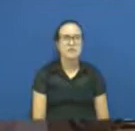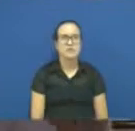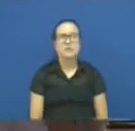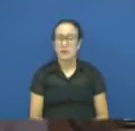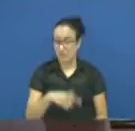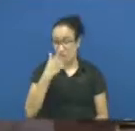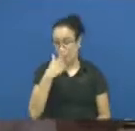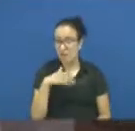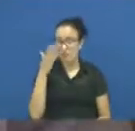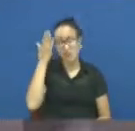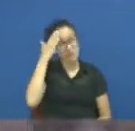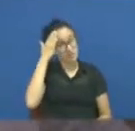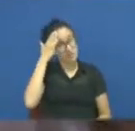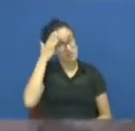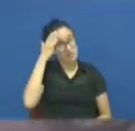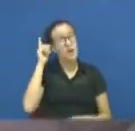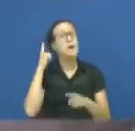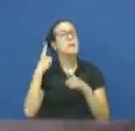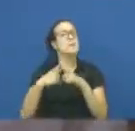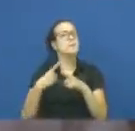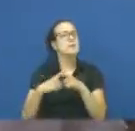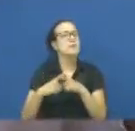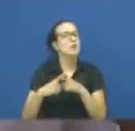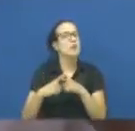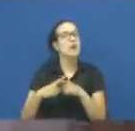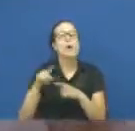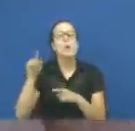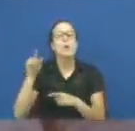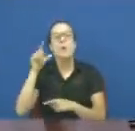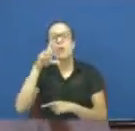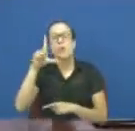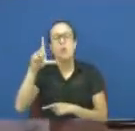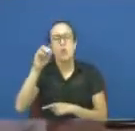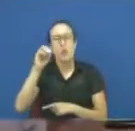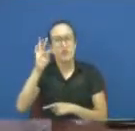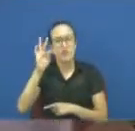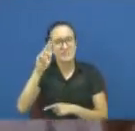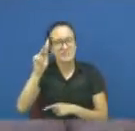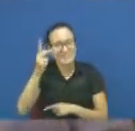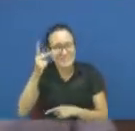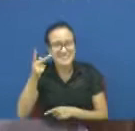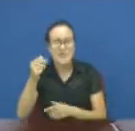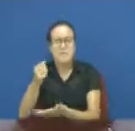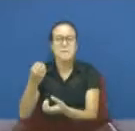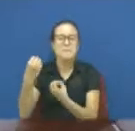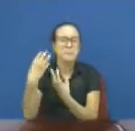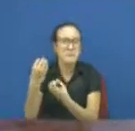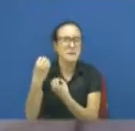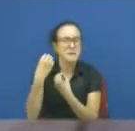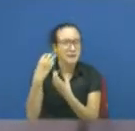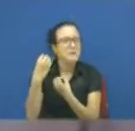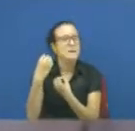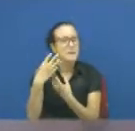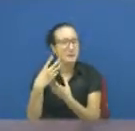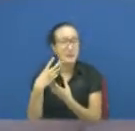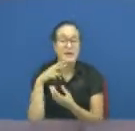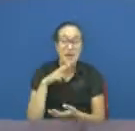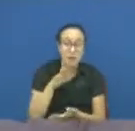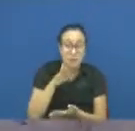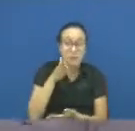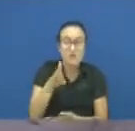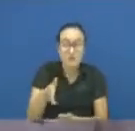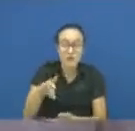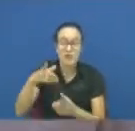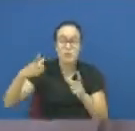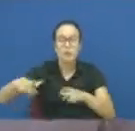sei dançar, dona Neuza, graças ao seu Lote, que eu ia no baile da velha guarda com então 14 anos para aprender, viu, Eric? Eu